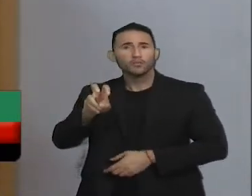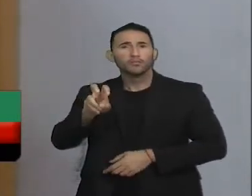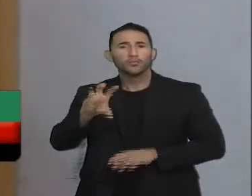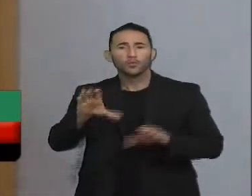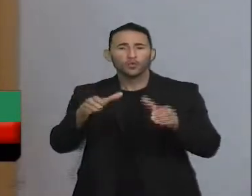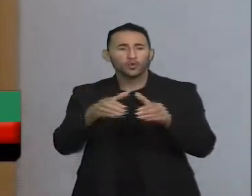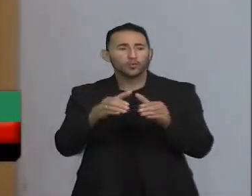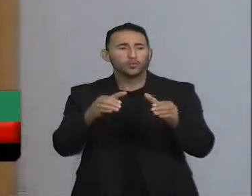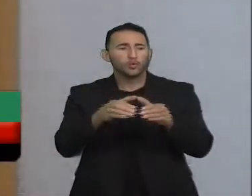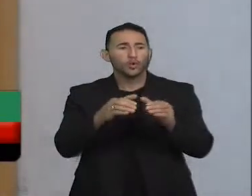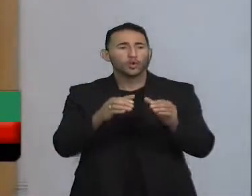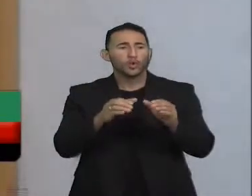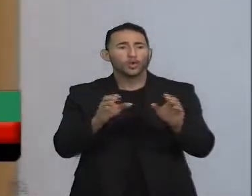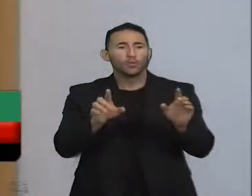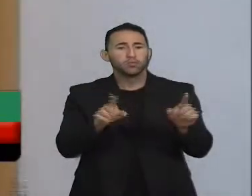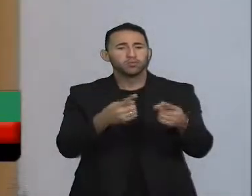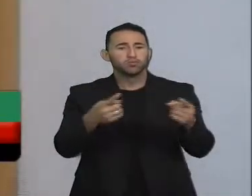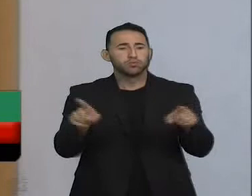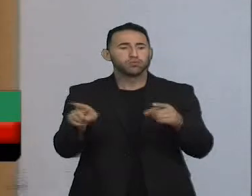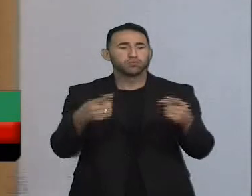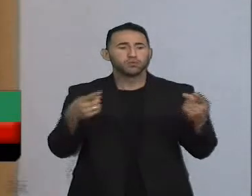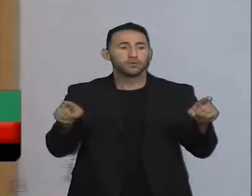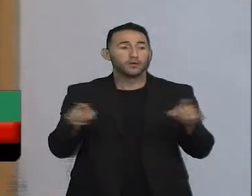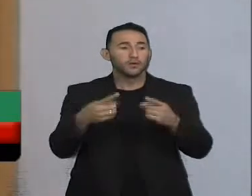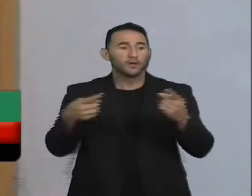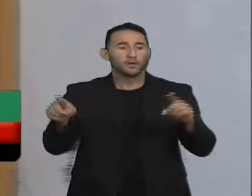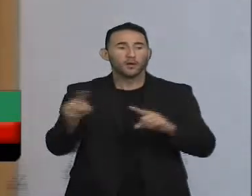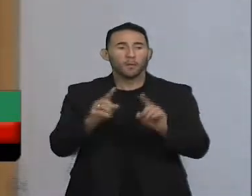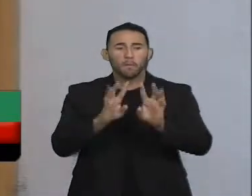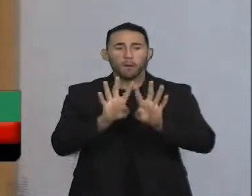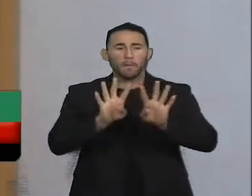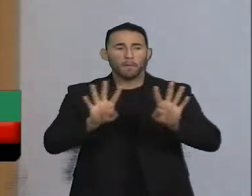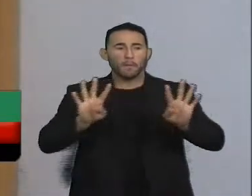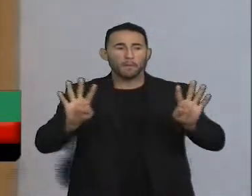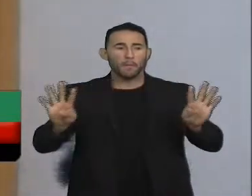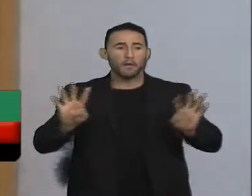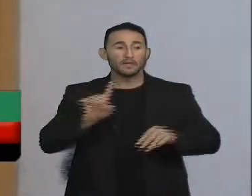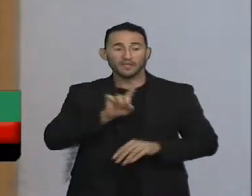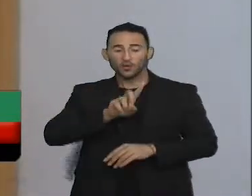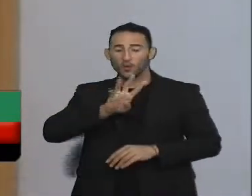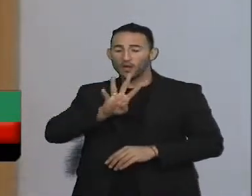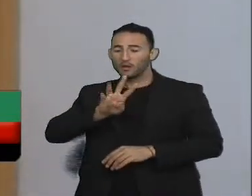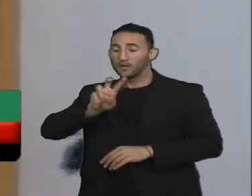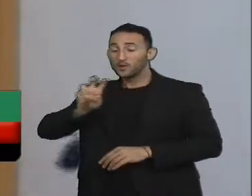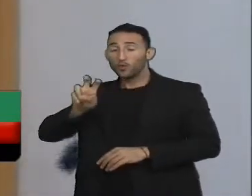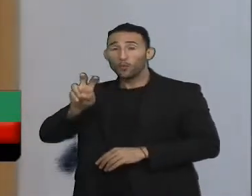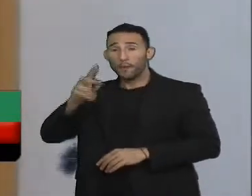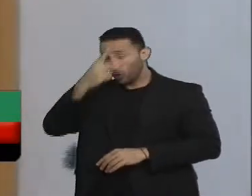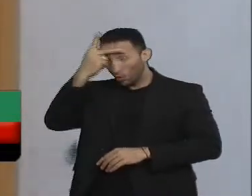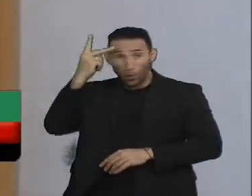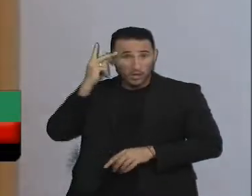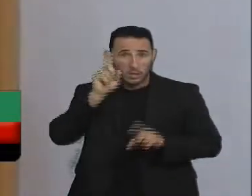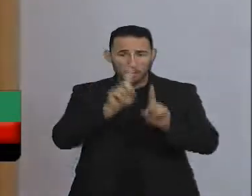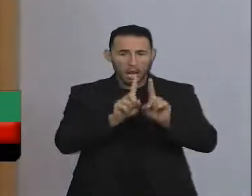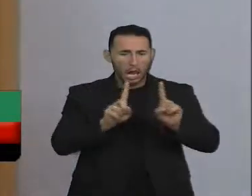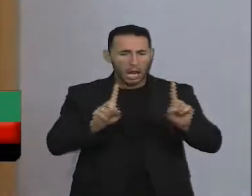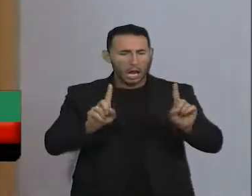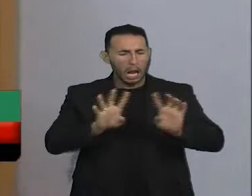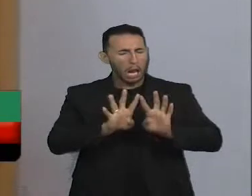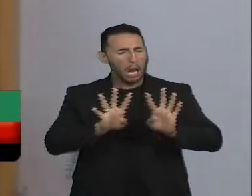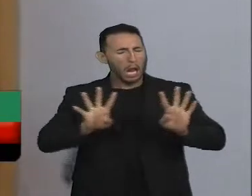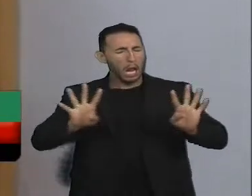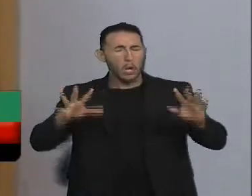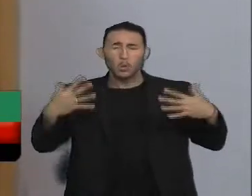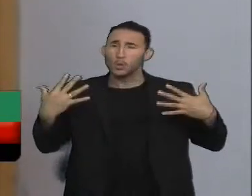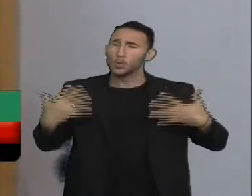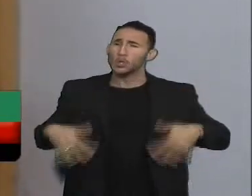coralistas formaram um coral com 145 vozes, pastor Joel Nunes. Coisa mais linda, uma